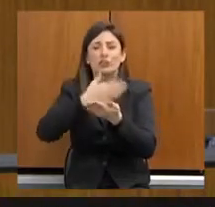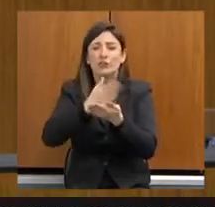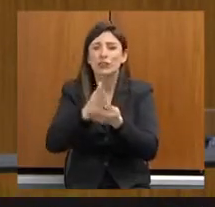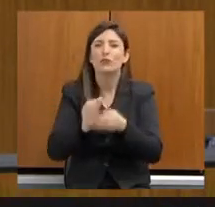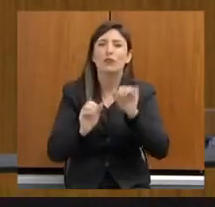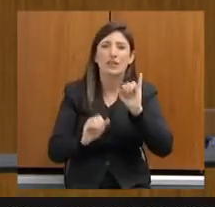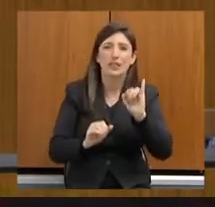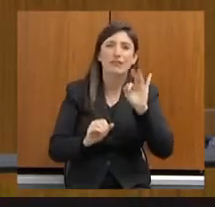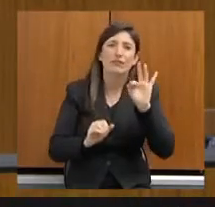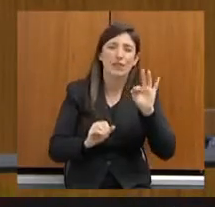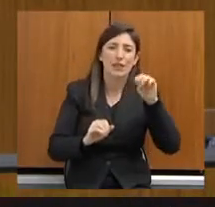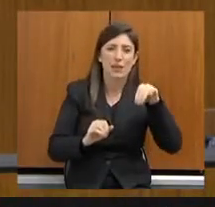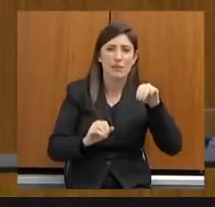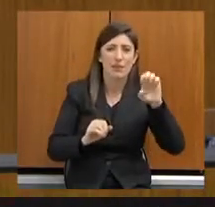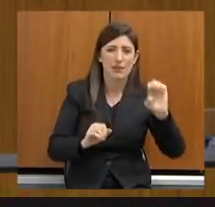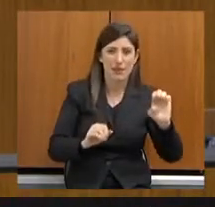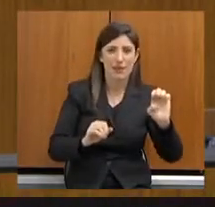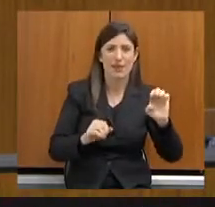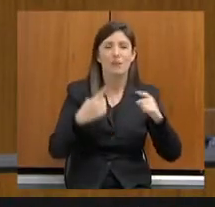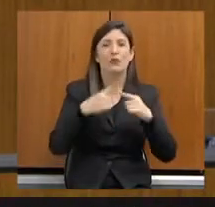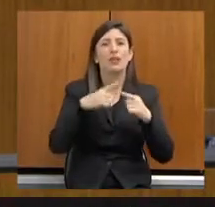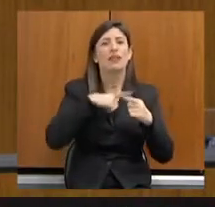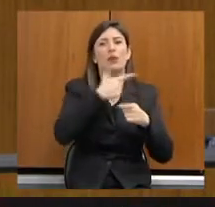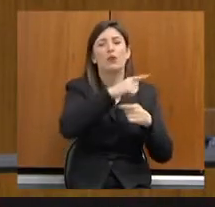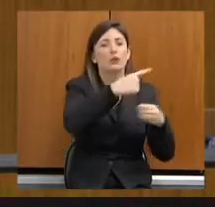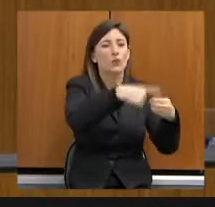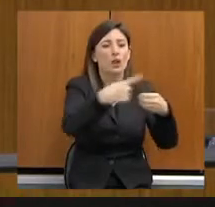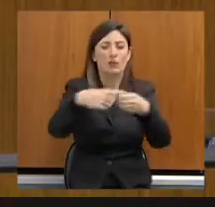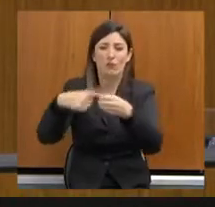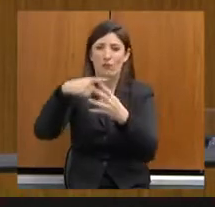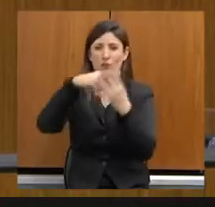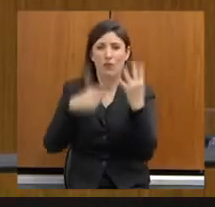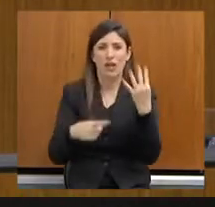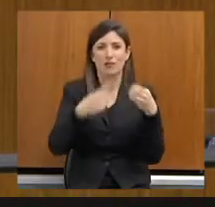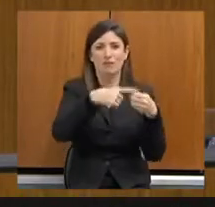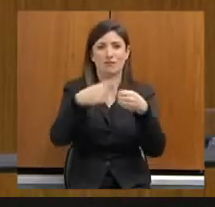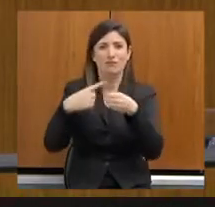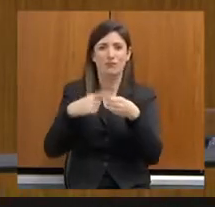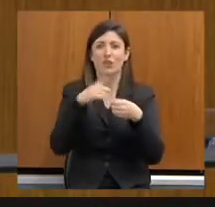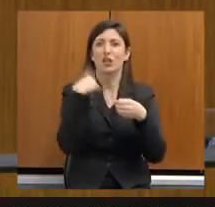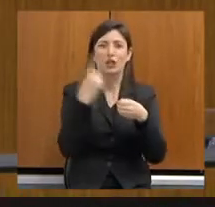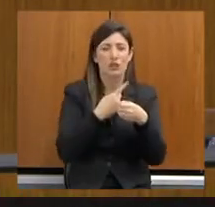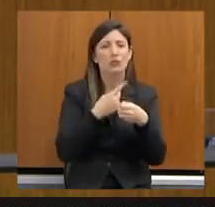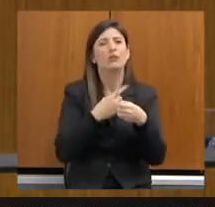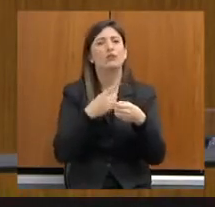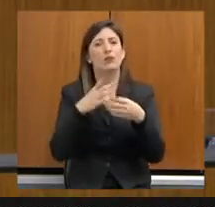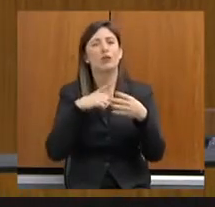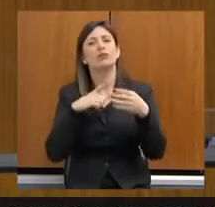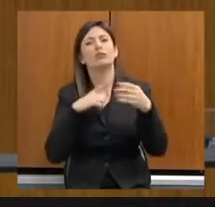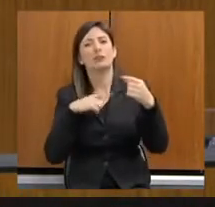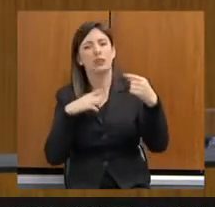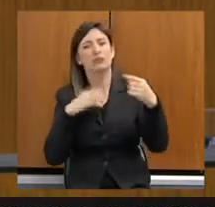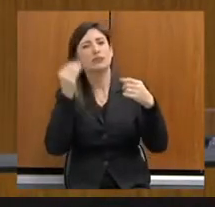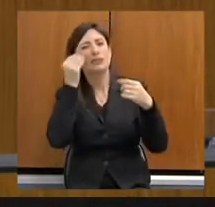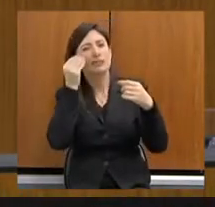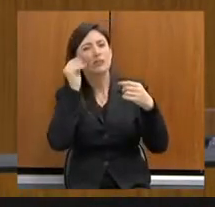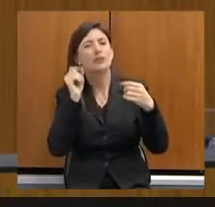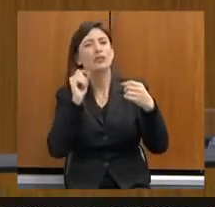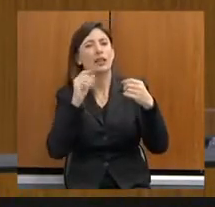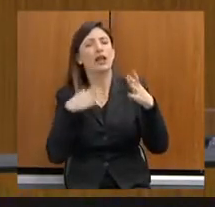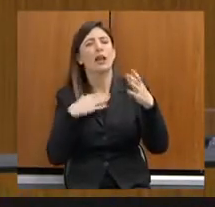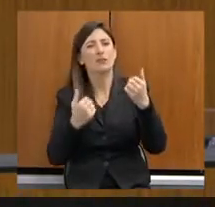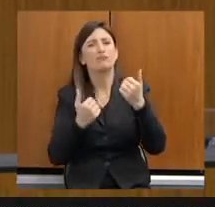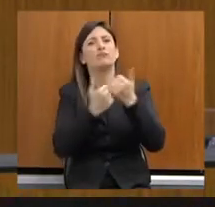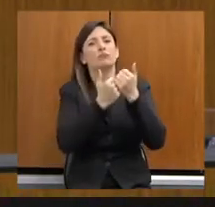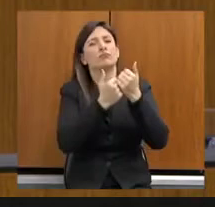outros quase 100 municípios estamos justamente pontuando favoravelmente o vento e mantenha o veto e que venha um novo